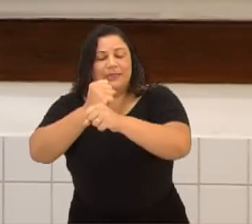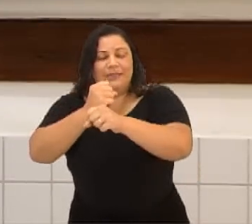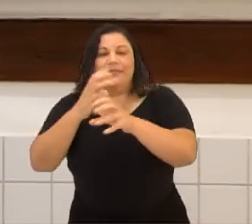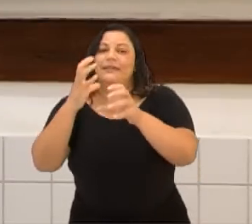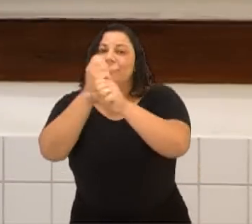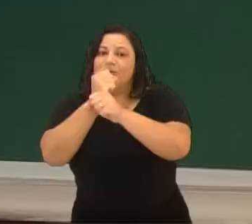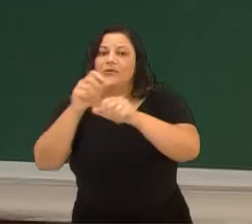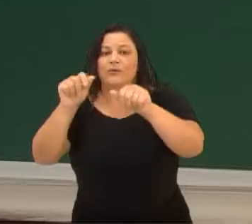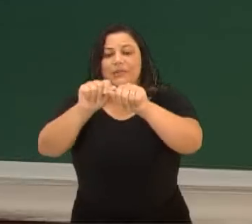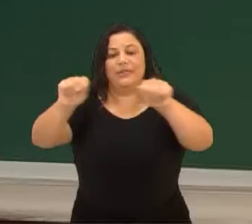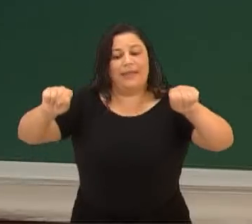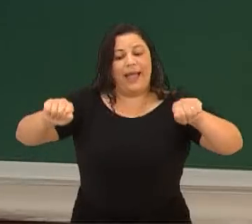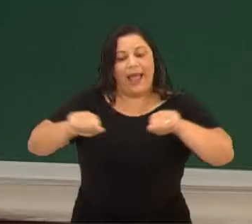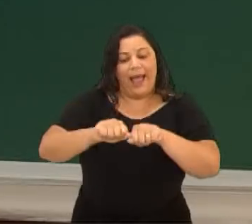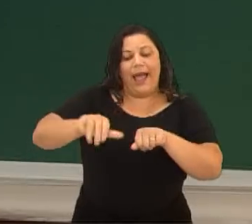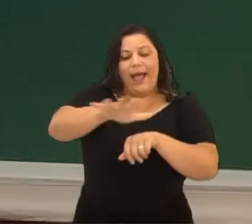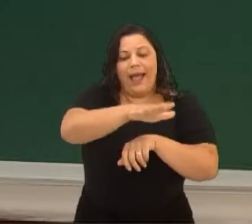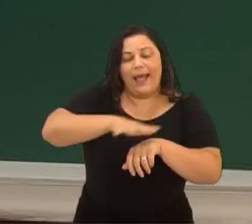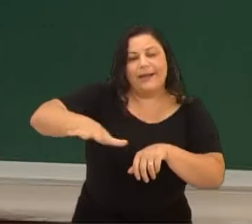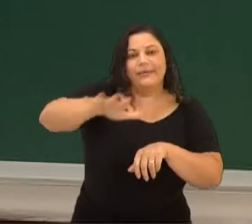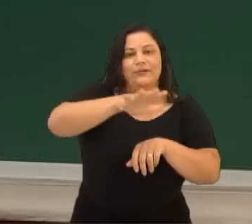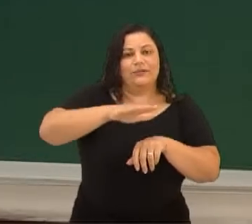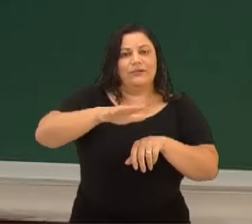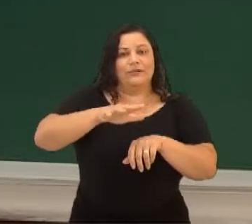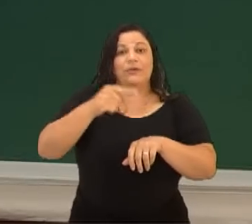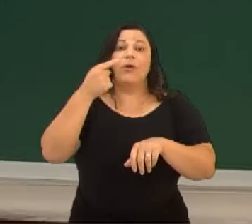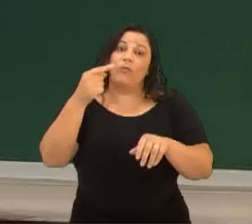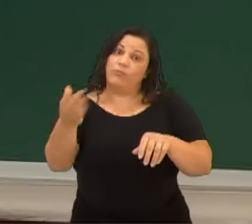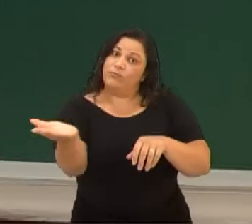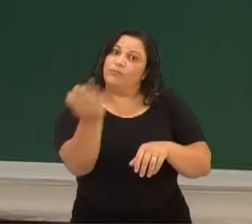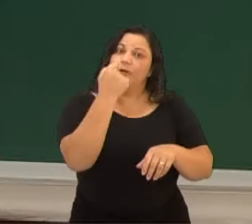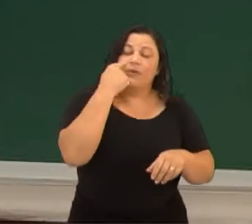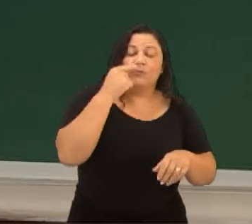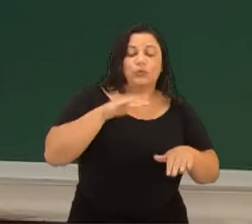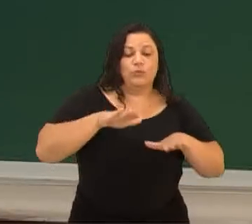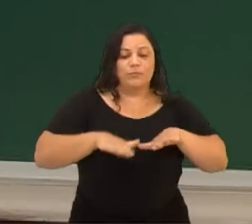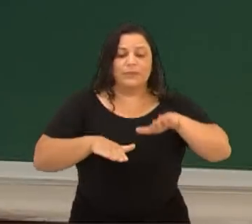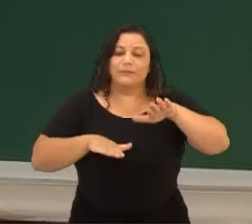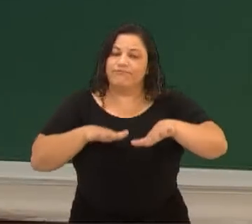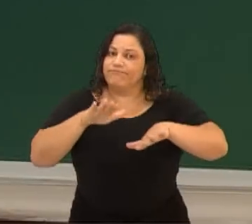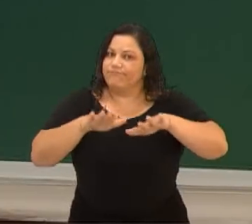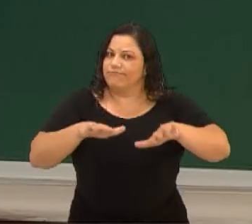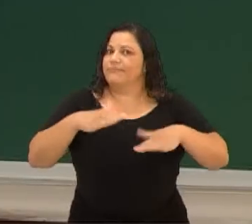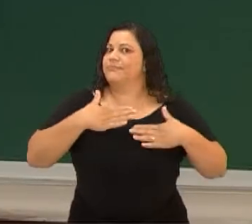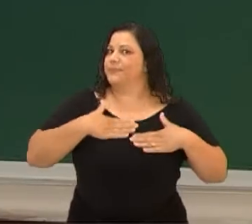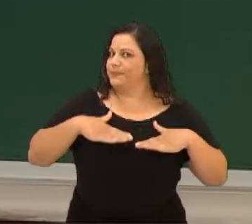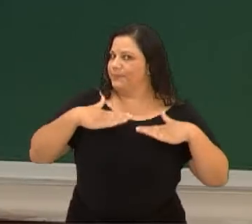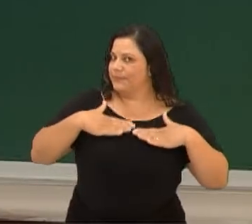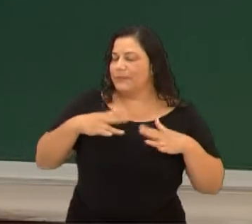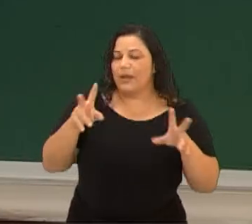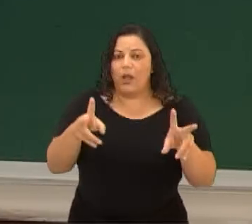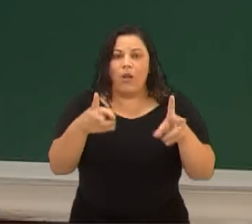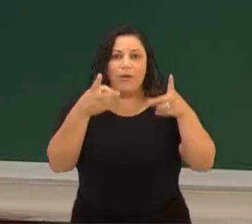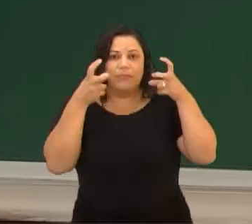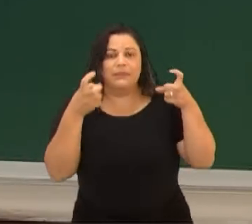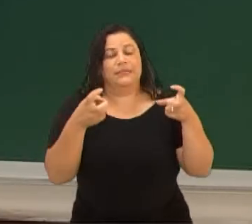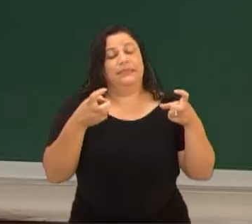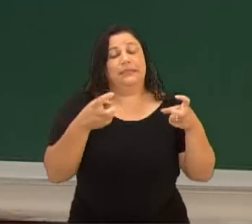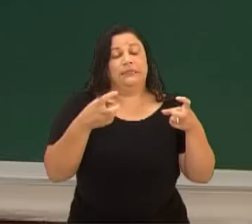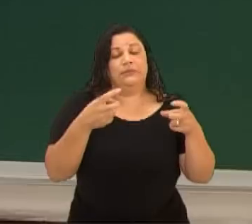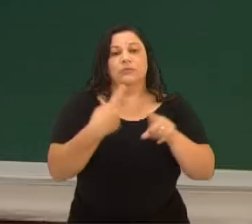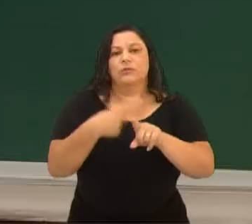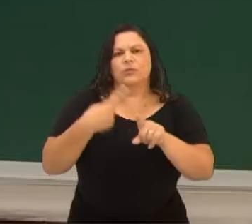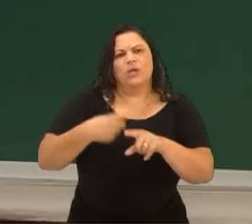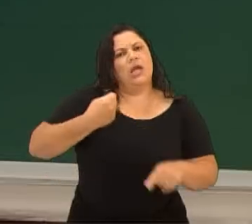certinho? Então, vamos com a prof no passo a passo. Prestem bem atenção, porque são números com